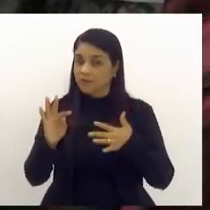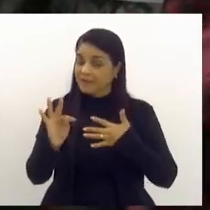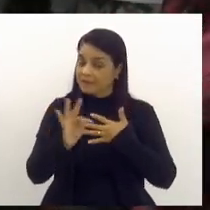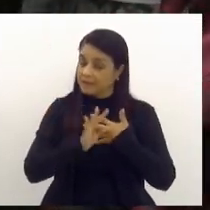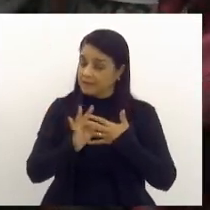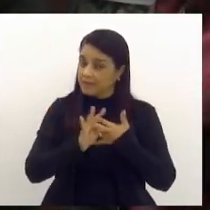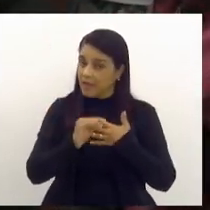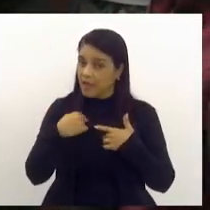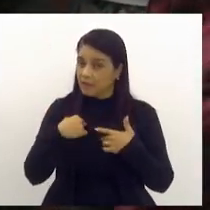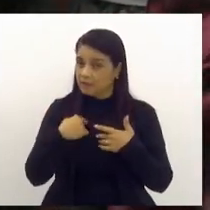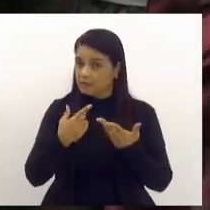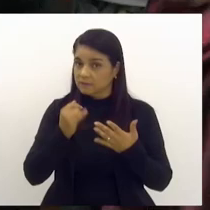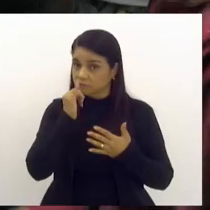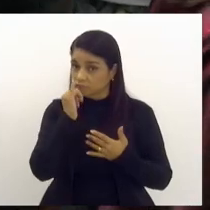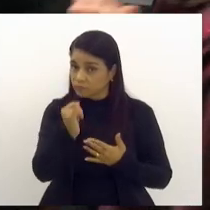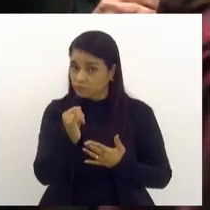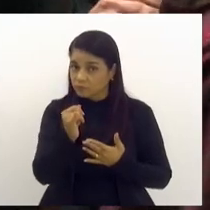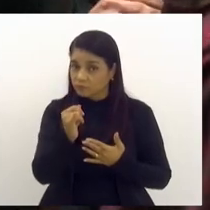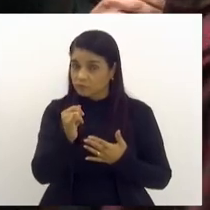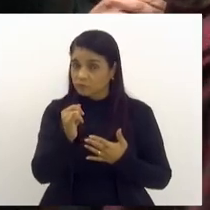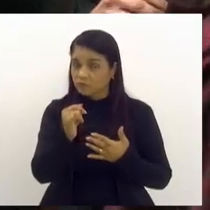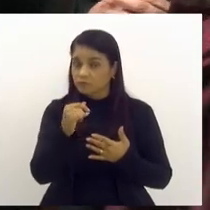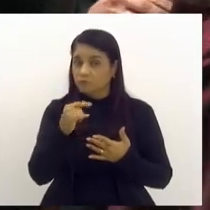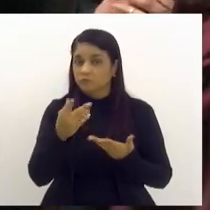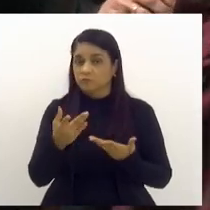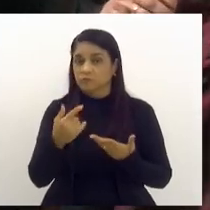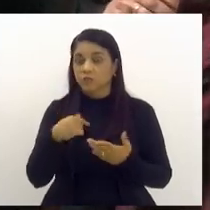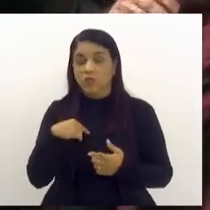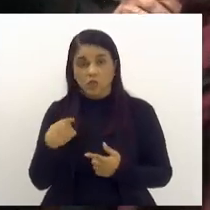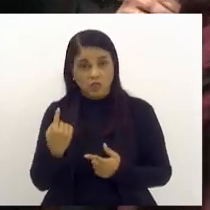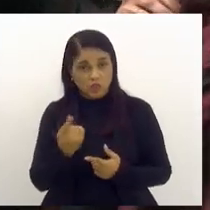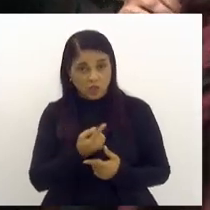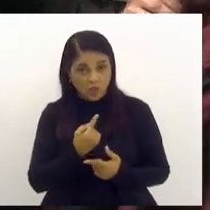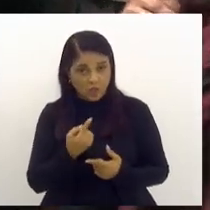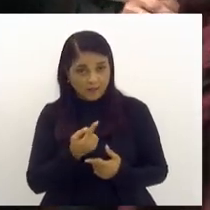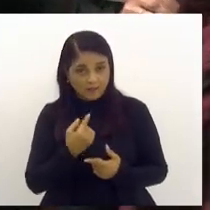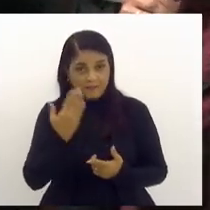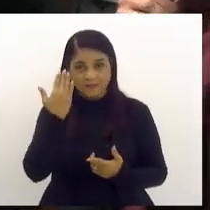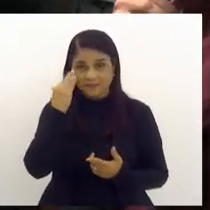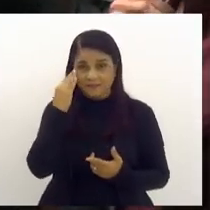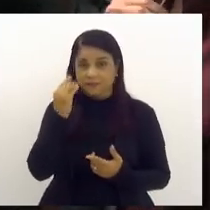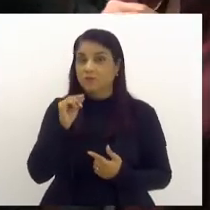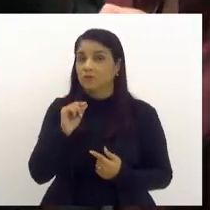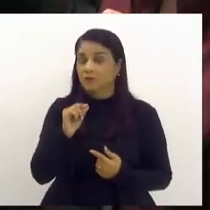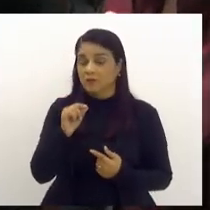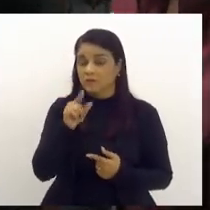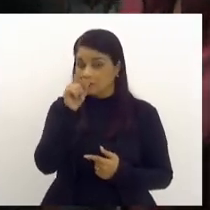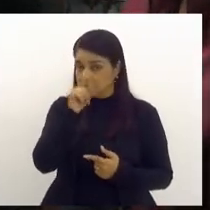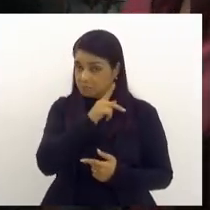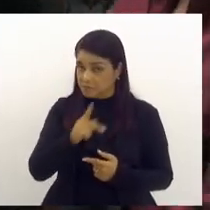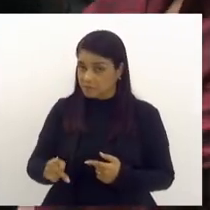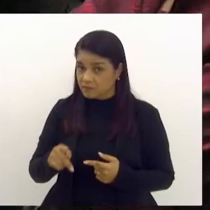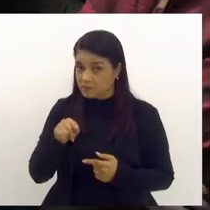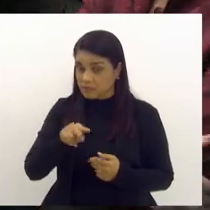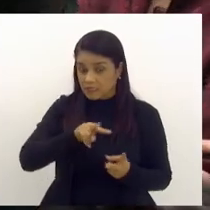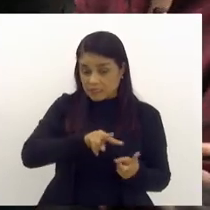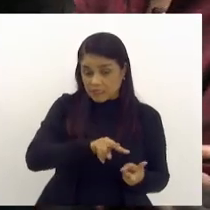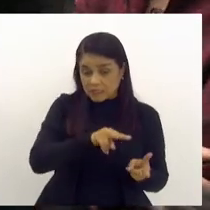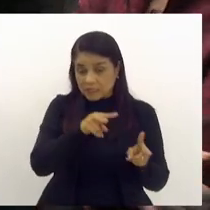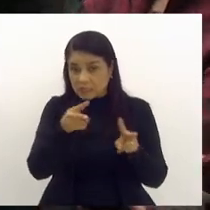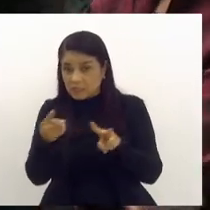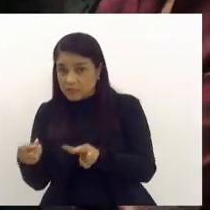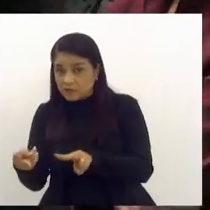tecnicamente. E também porque a concepção, cá entre nós, senhor presidente, que o senhor colocou, foi transferir tudo